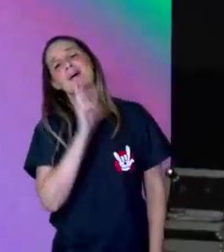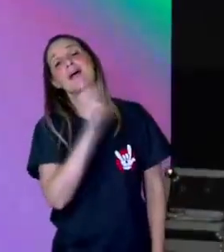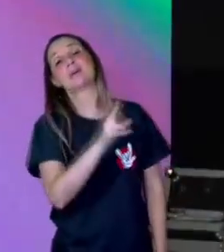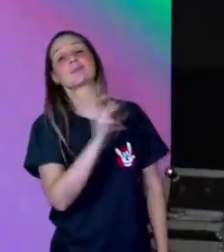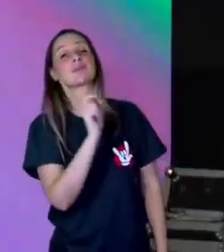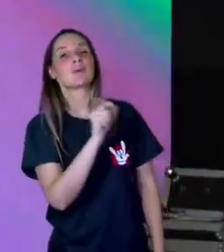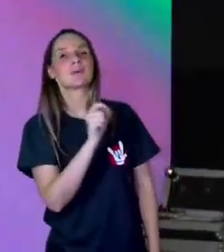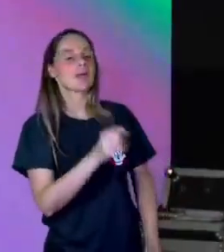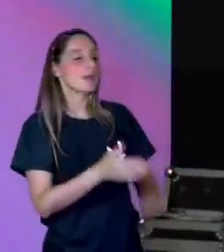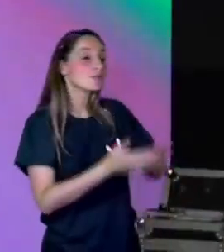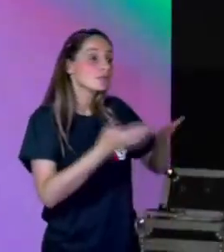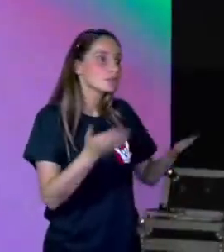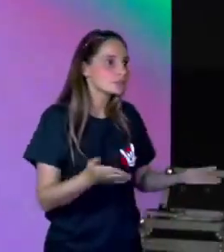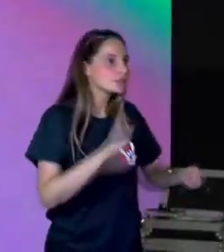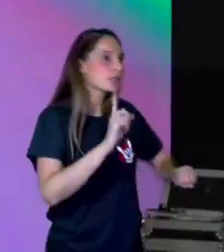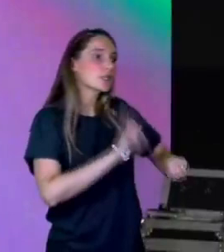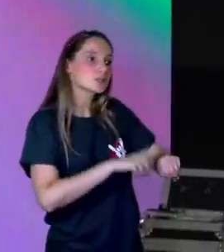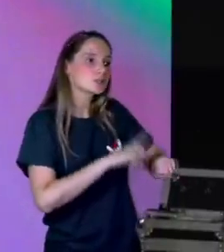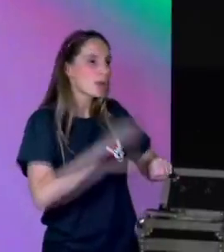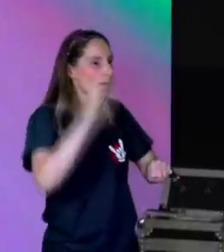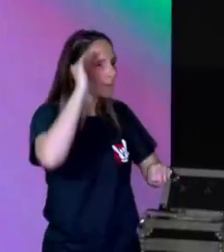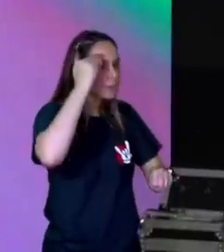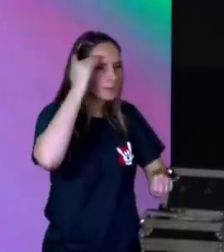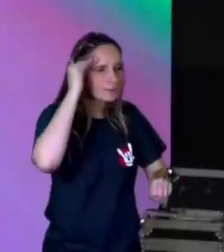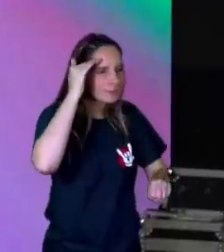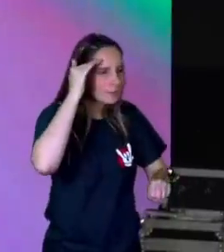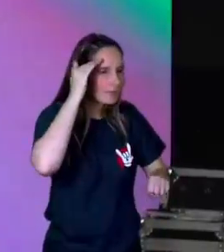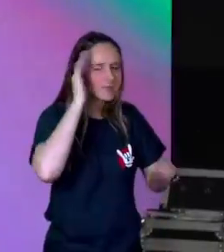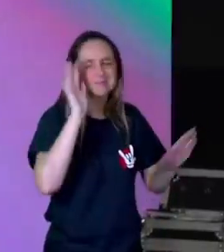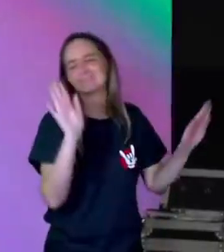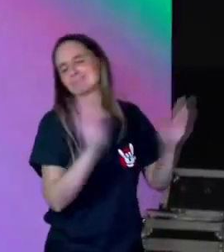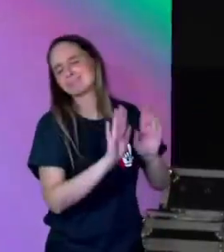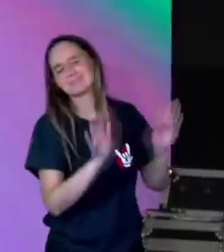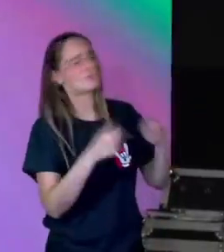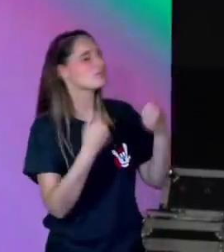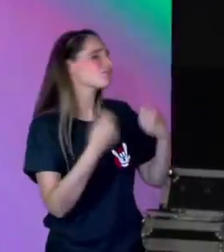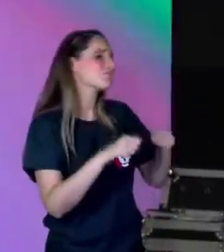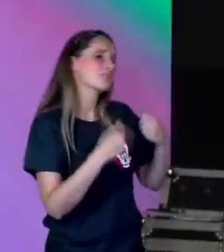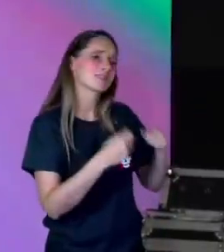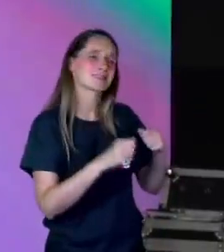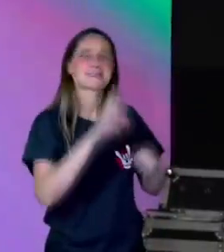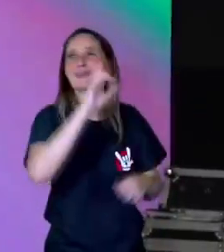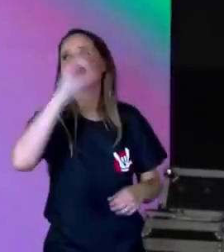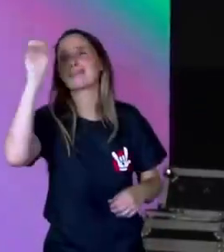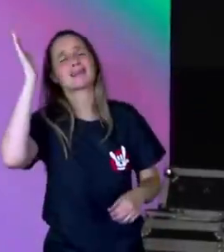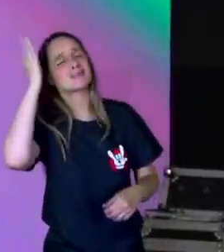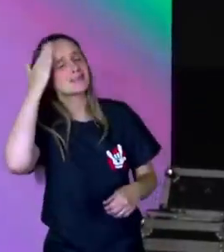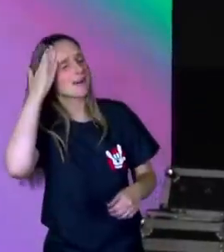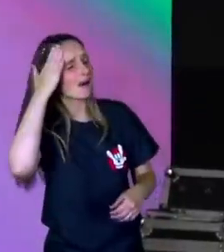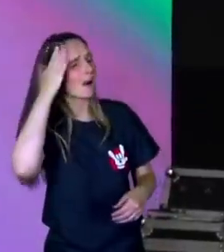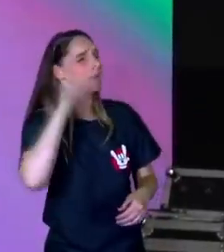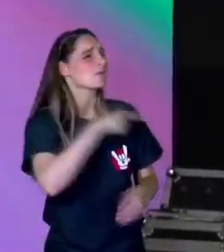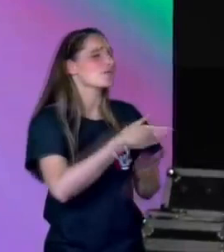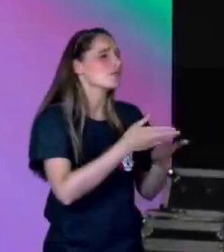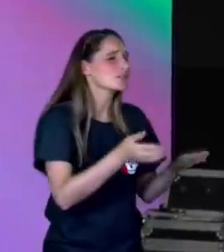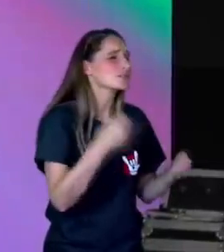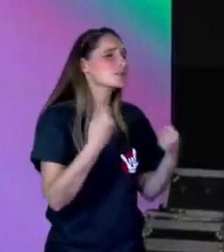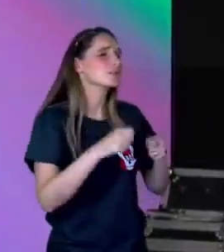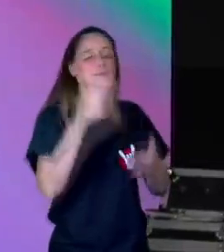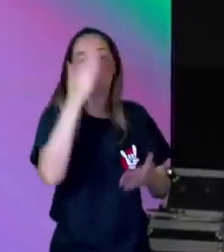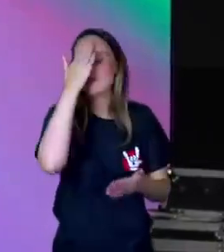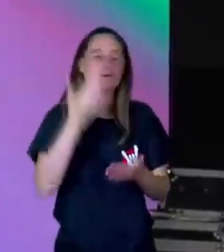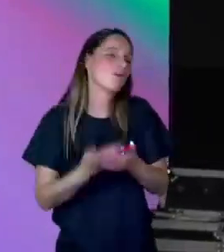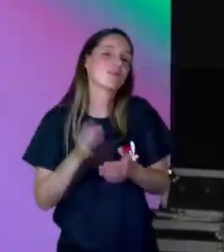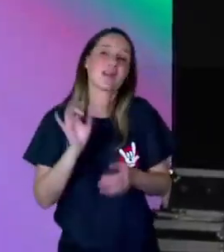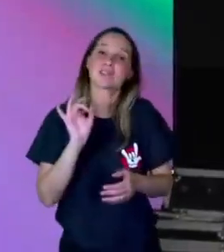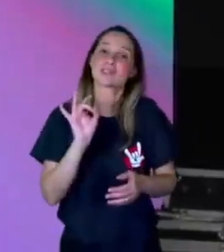saber tempos e estações que o Pai escolheu pela sua exclusiva autoridade. Ou seja, exclusiva autoridade